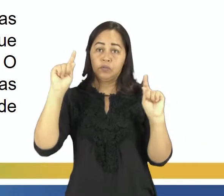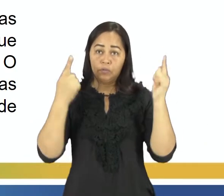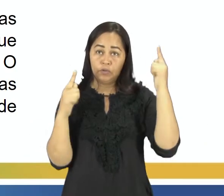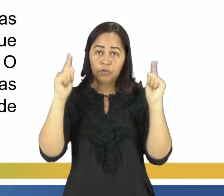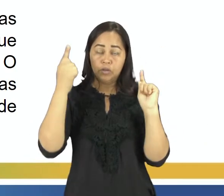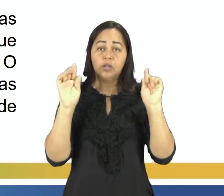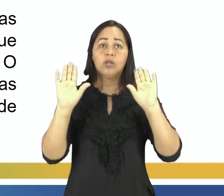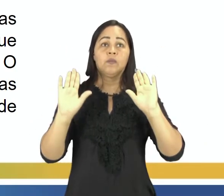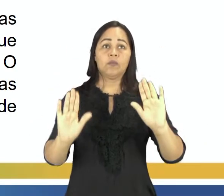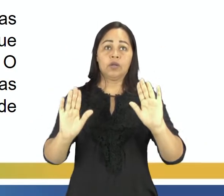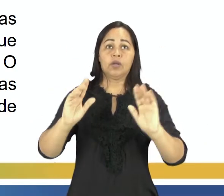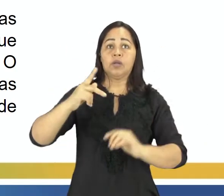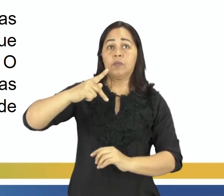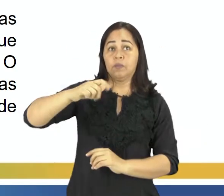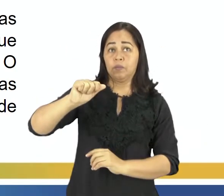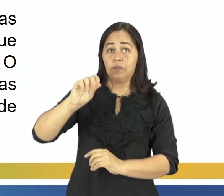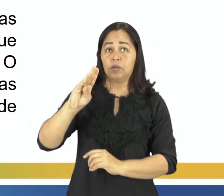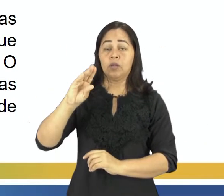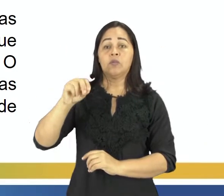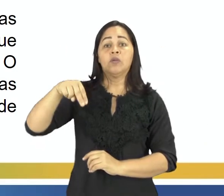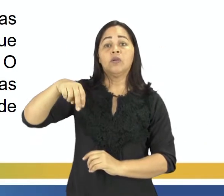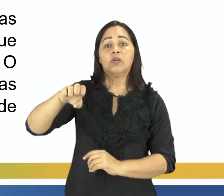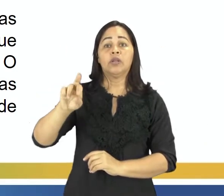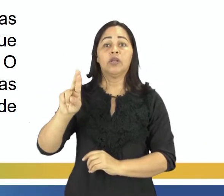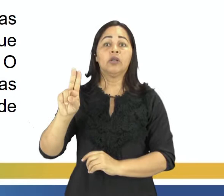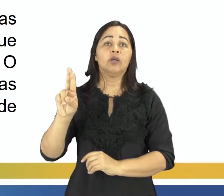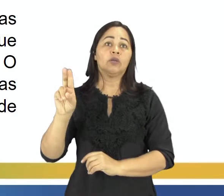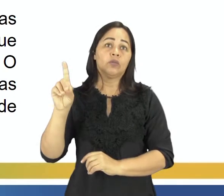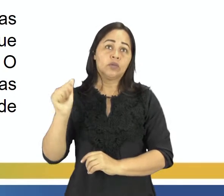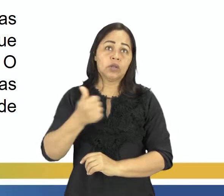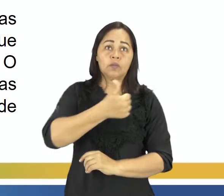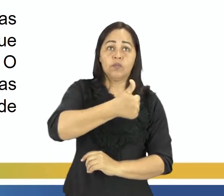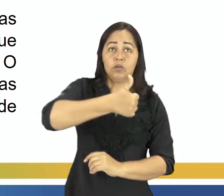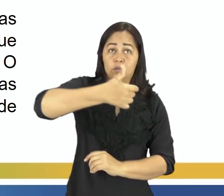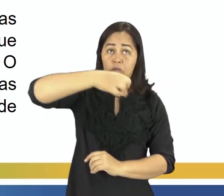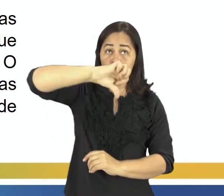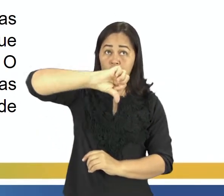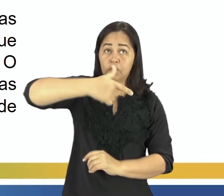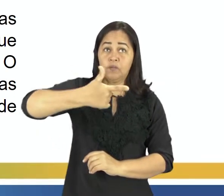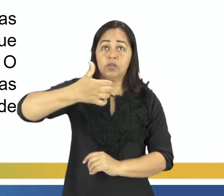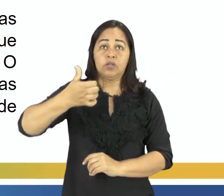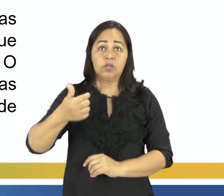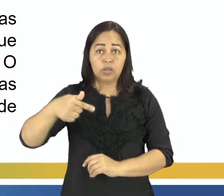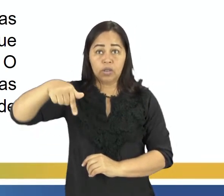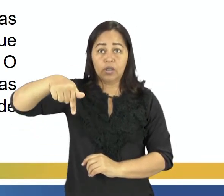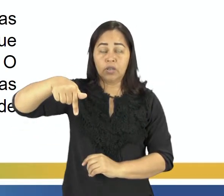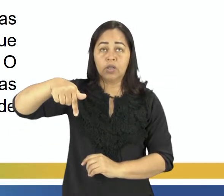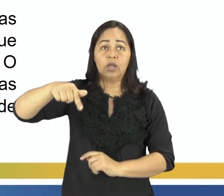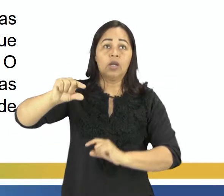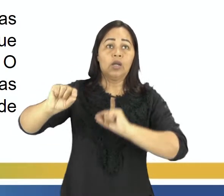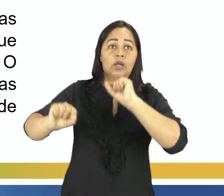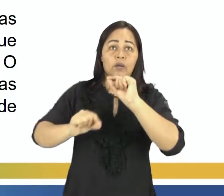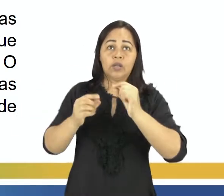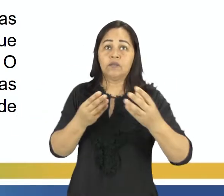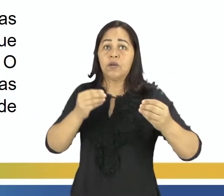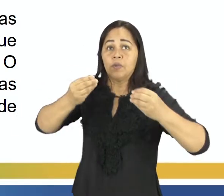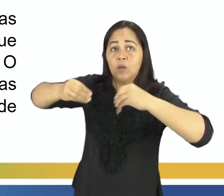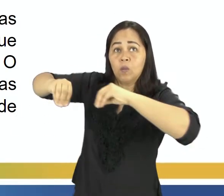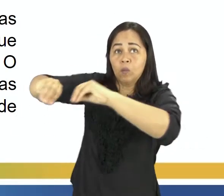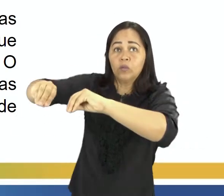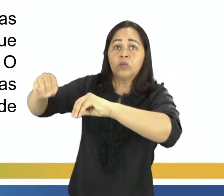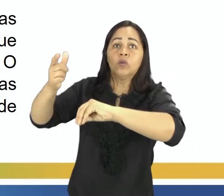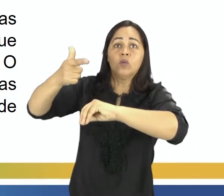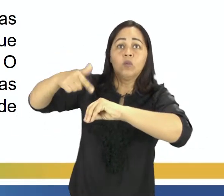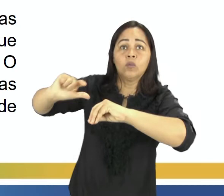Pablo Neruda inicia a carreira diplomática após ser nomeado cônsul-geral do Chile em Rangoon, na Birmânia. Durante